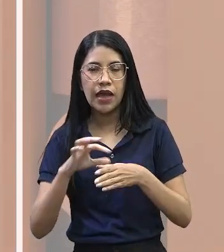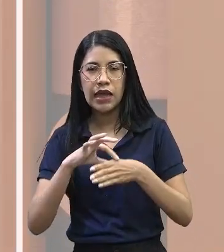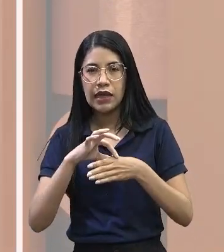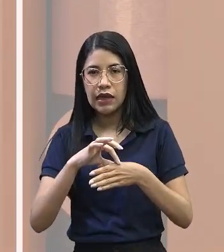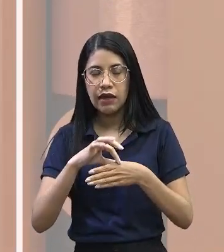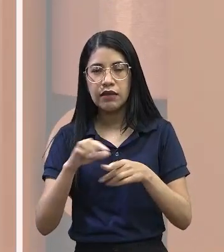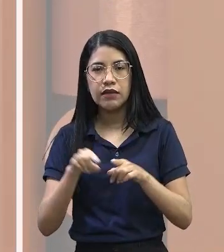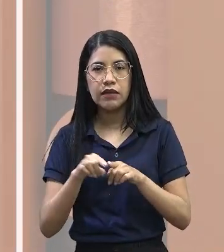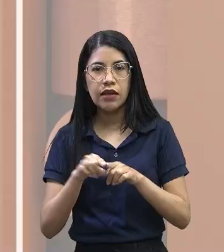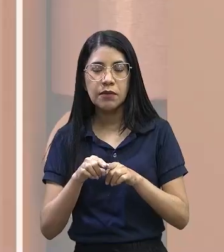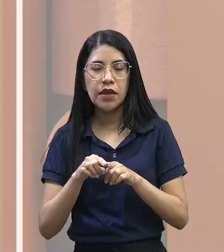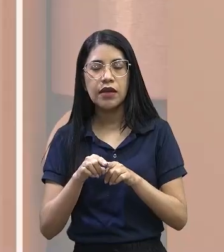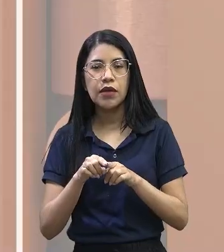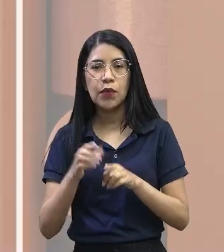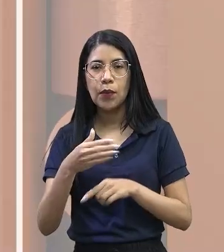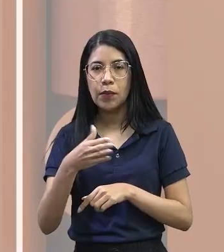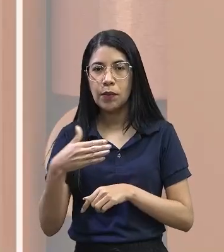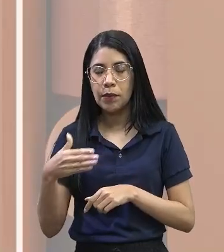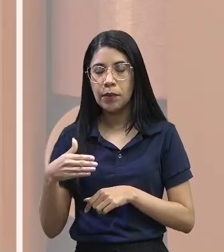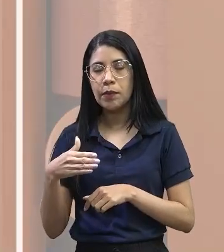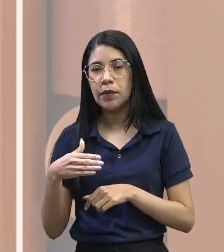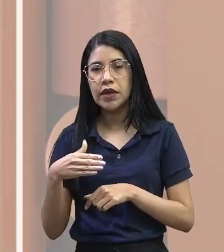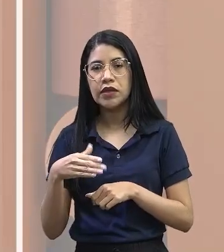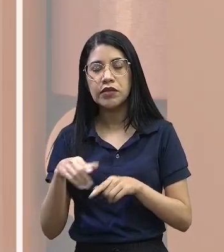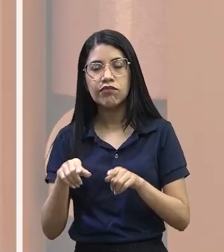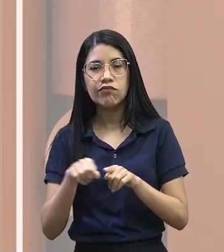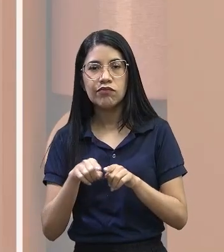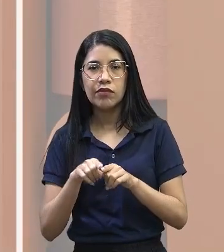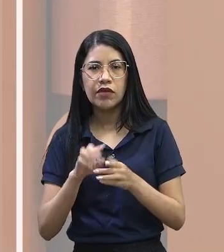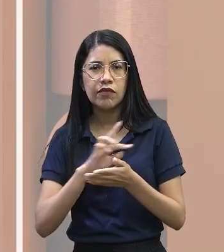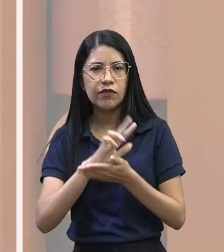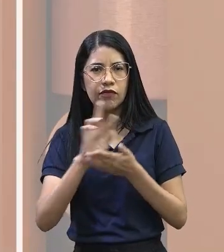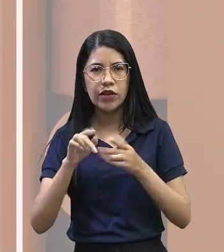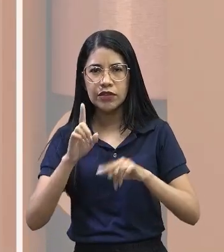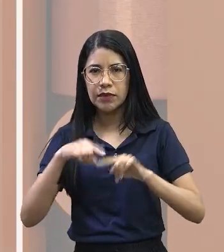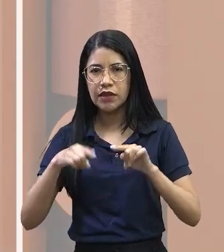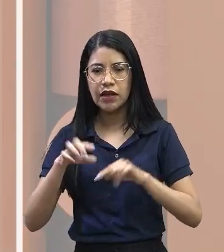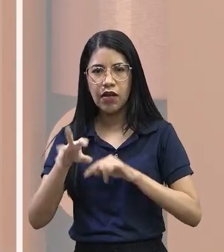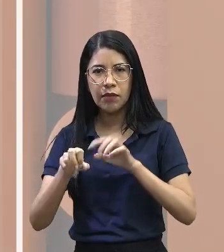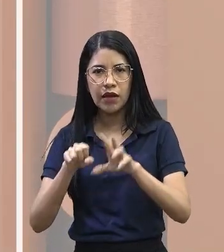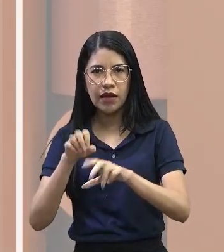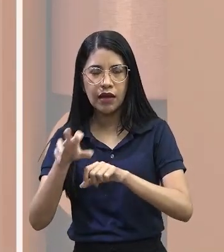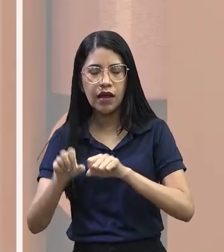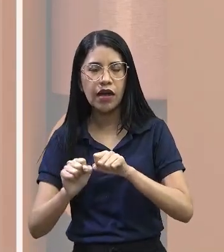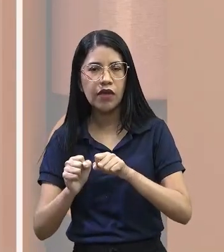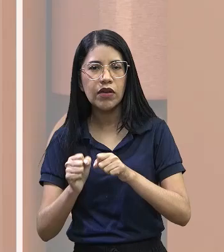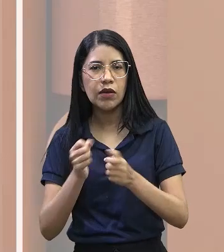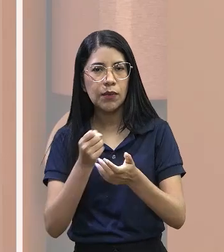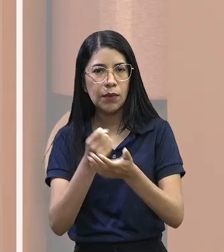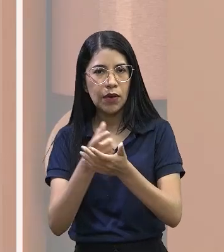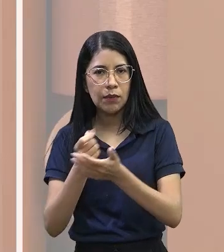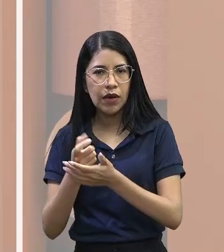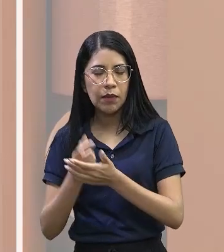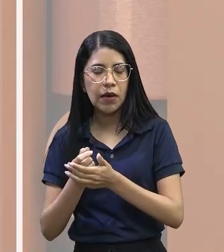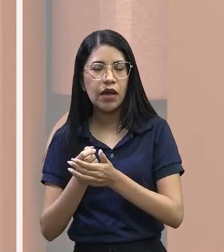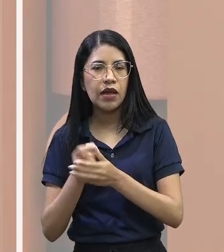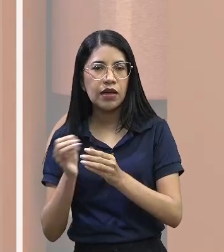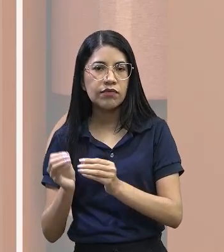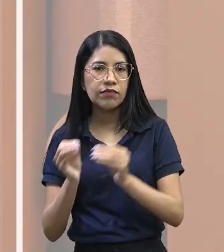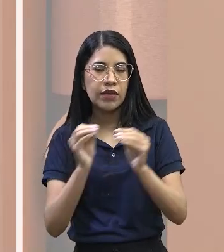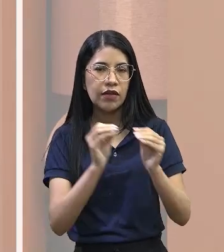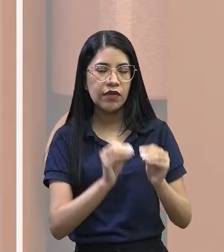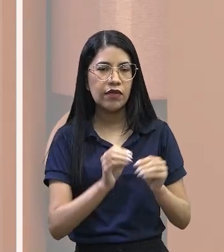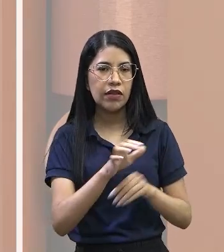um pirarucu seco, um manto de pirarucu aqui. Vou pegar também uma enxada para eu fazer meu roçado. Vou